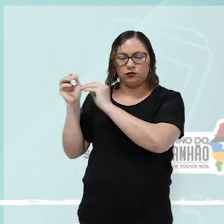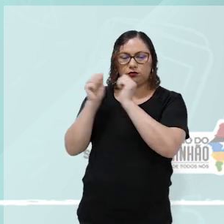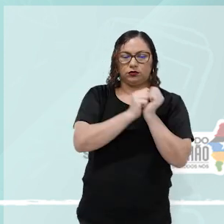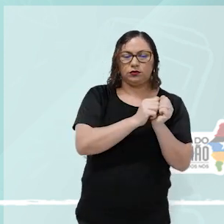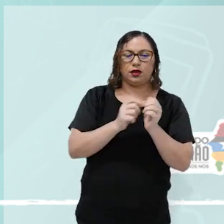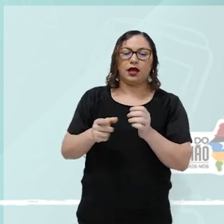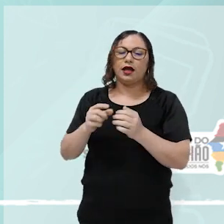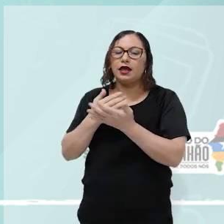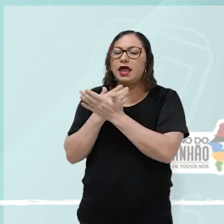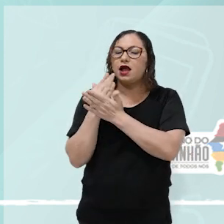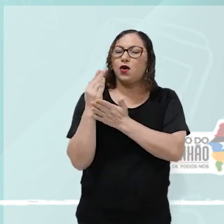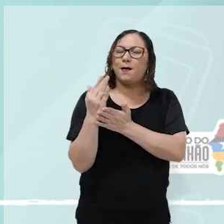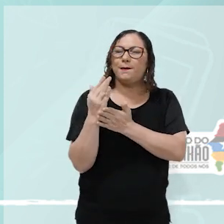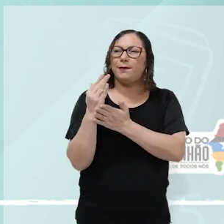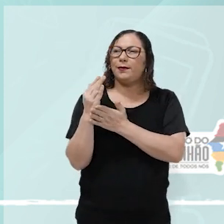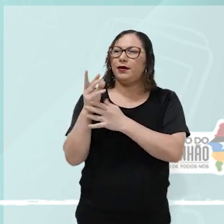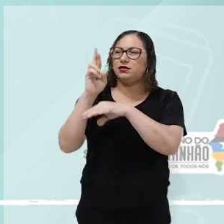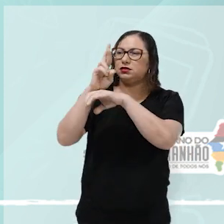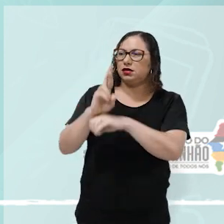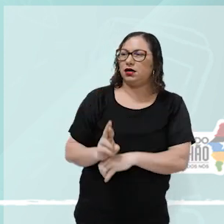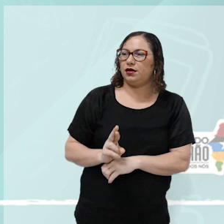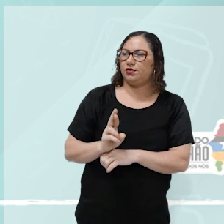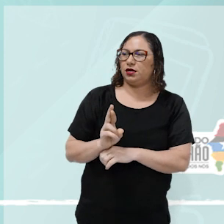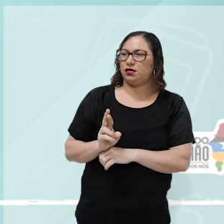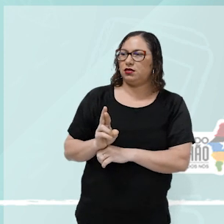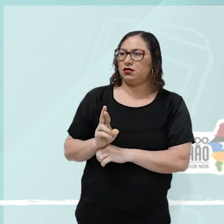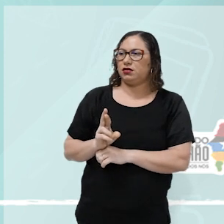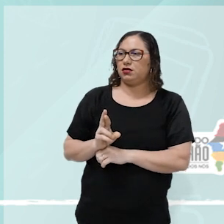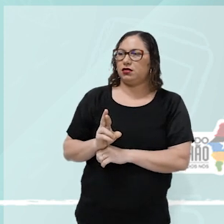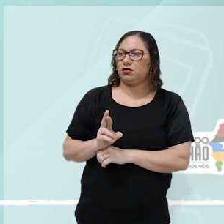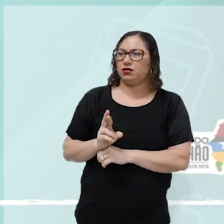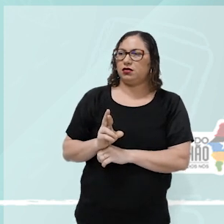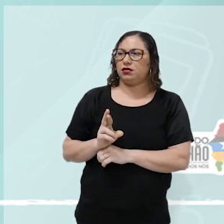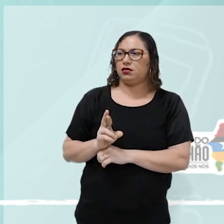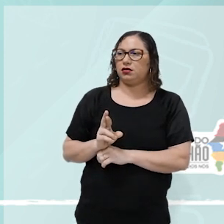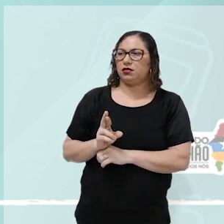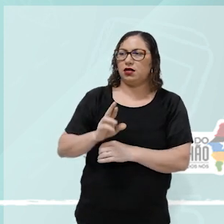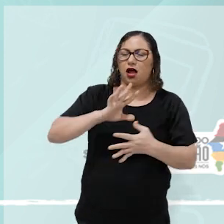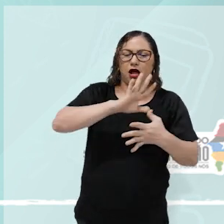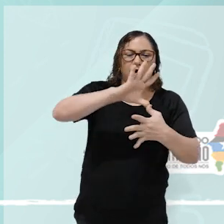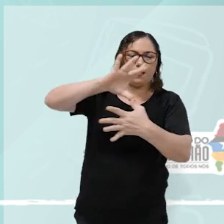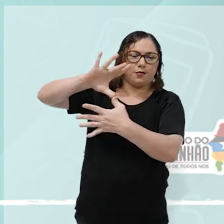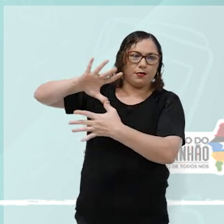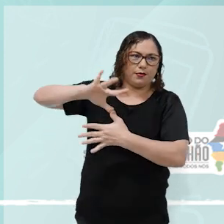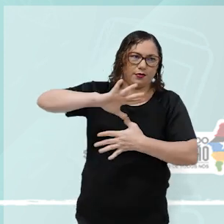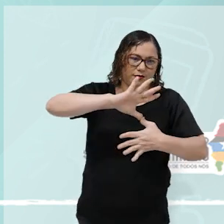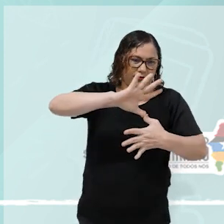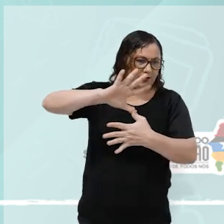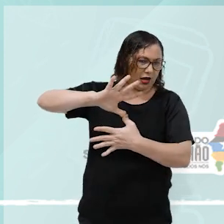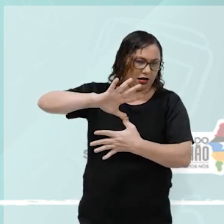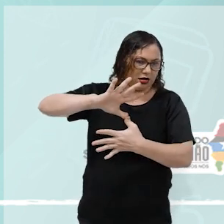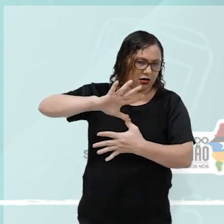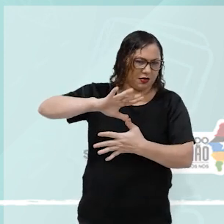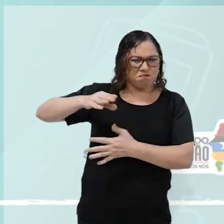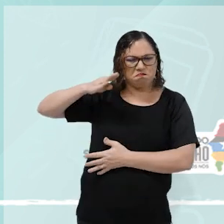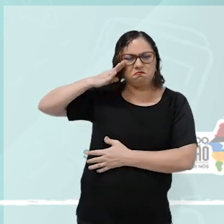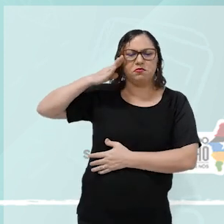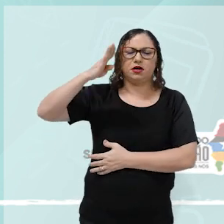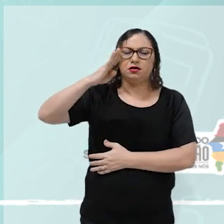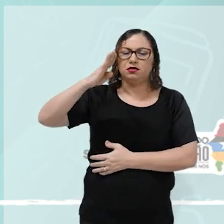francesa, e ele começa a representar a América Latina toda, né?